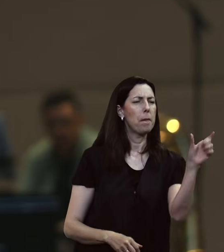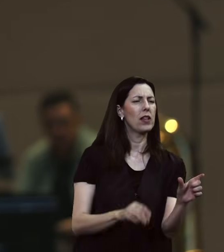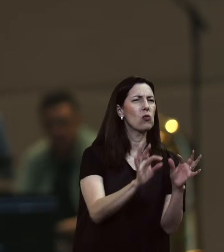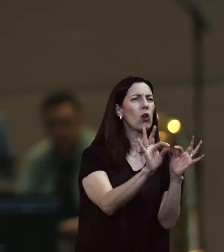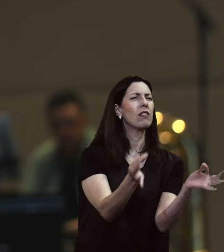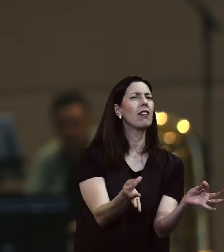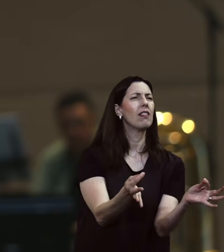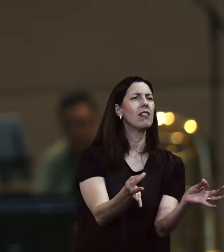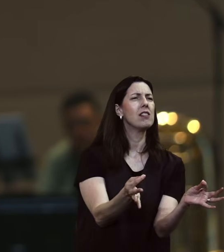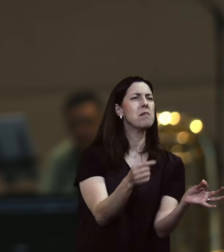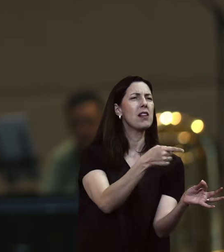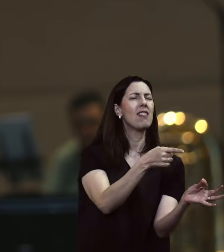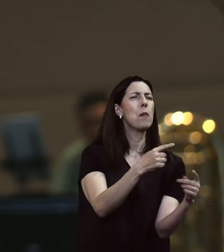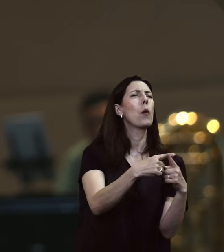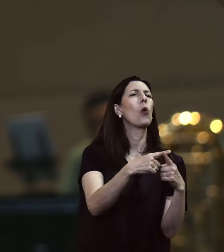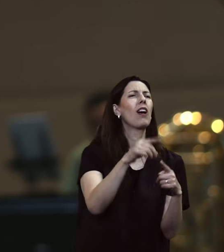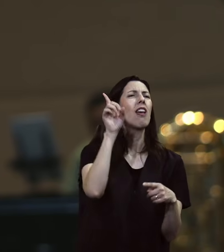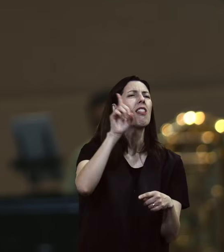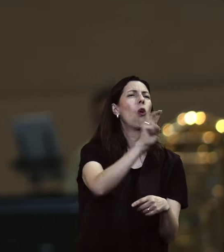Porque a glória é dele, não é sua.